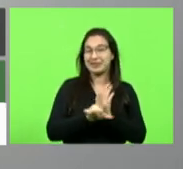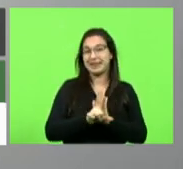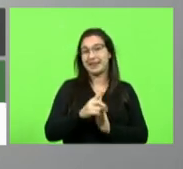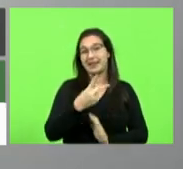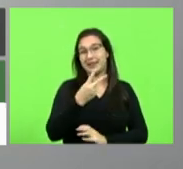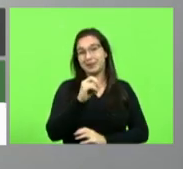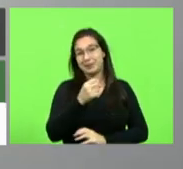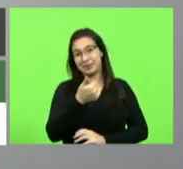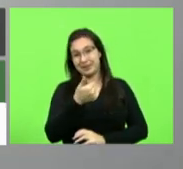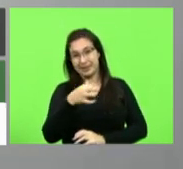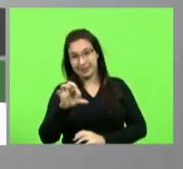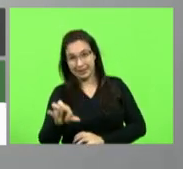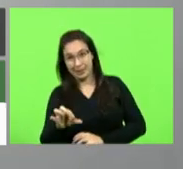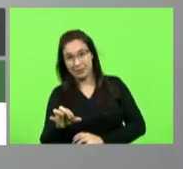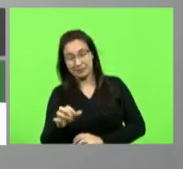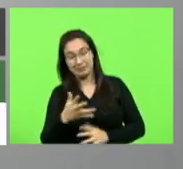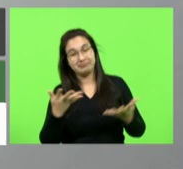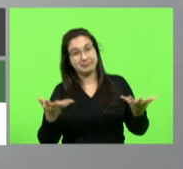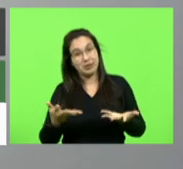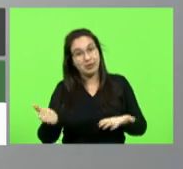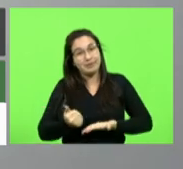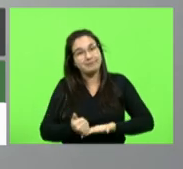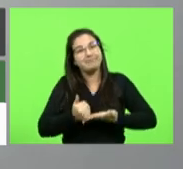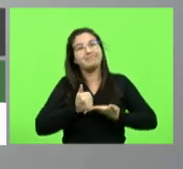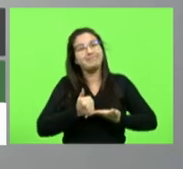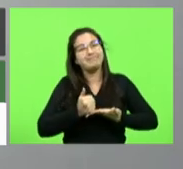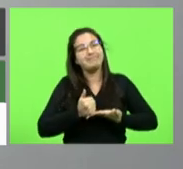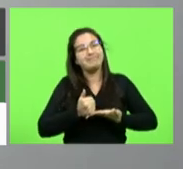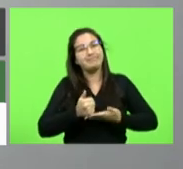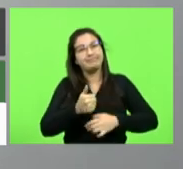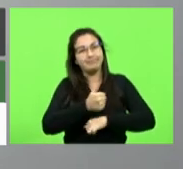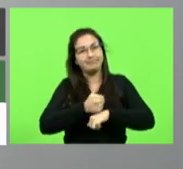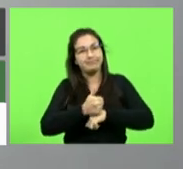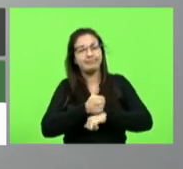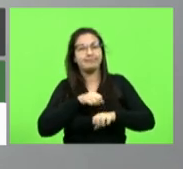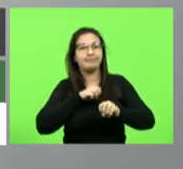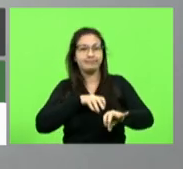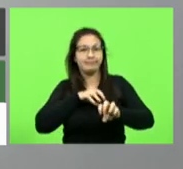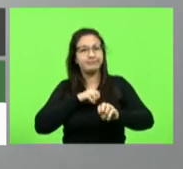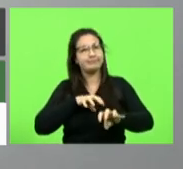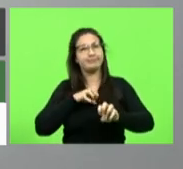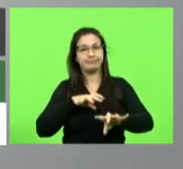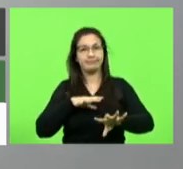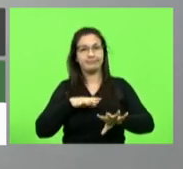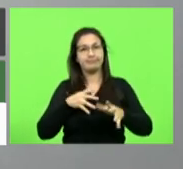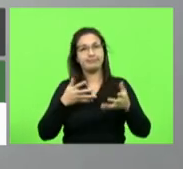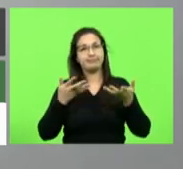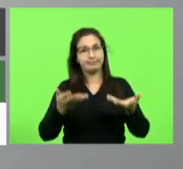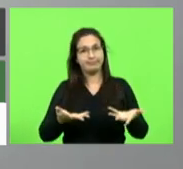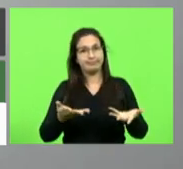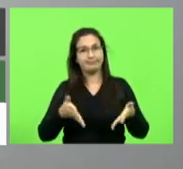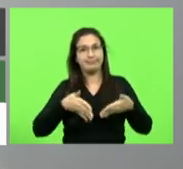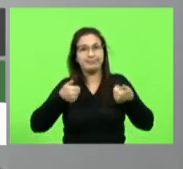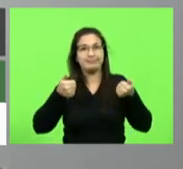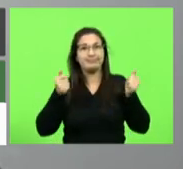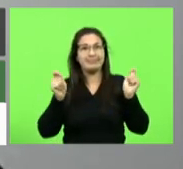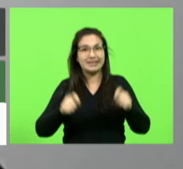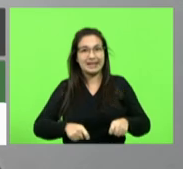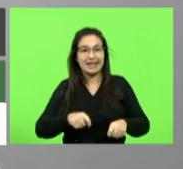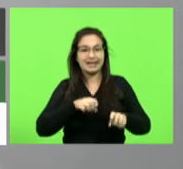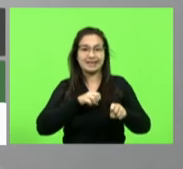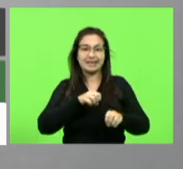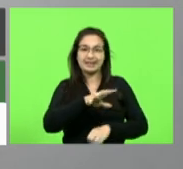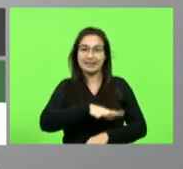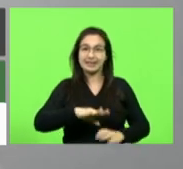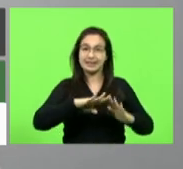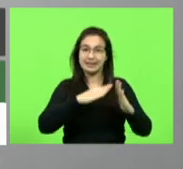nós precisamos nos fortalecer enquanto profissionais da educação e garantir a atuação desses profissionais nas escolas.